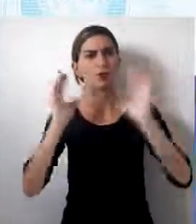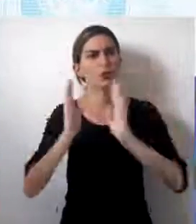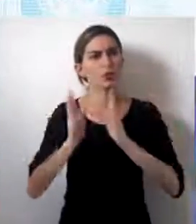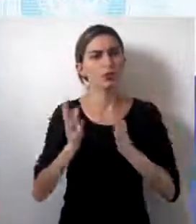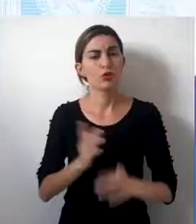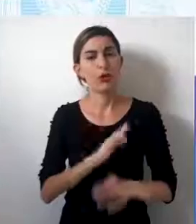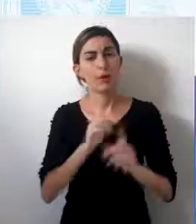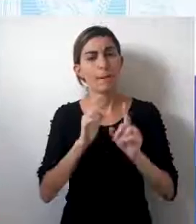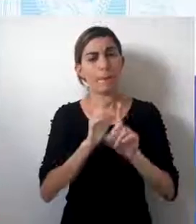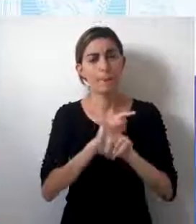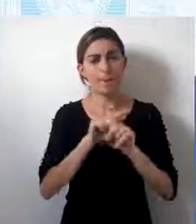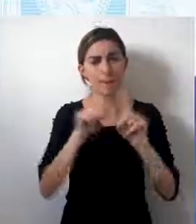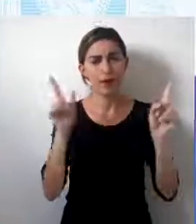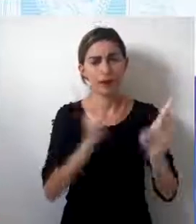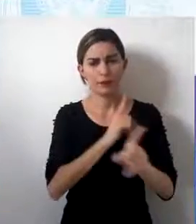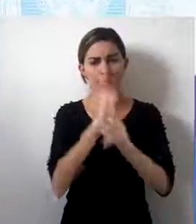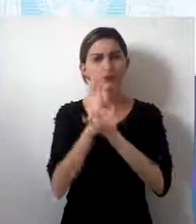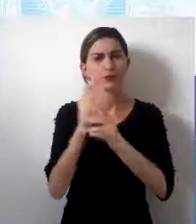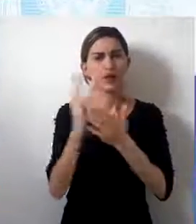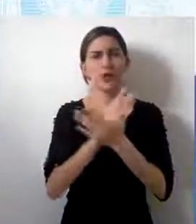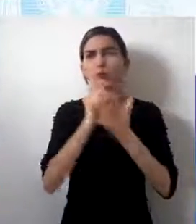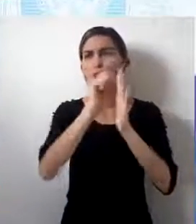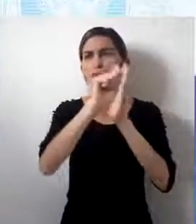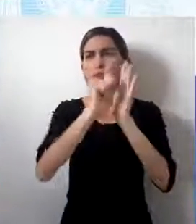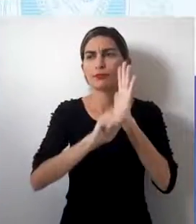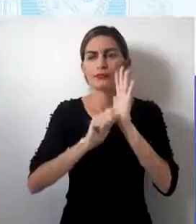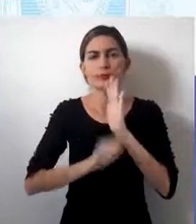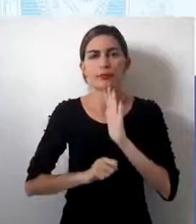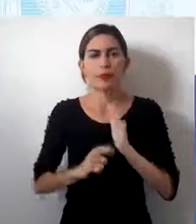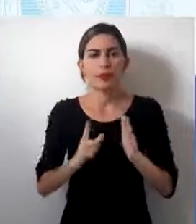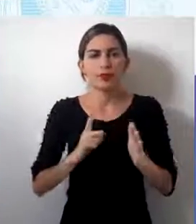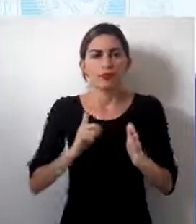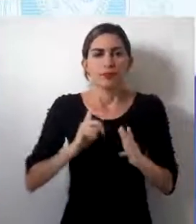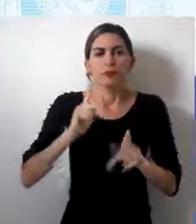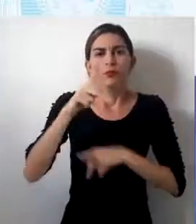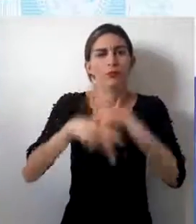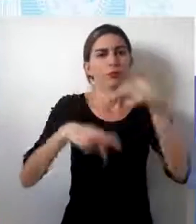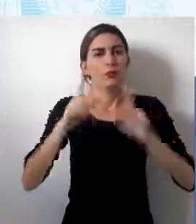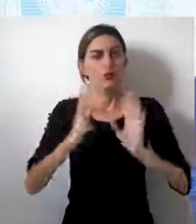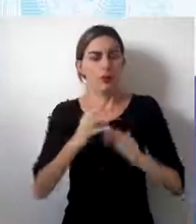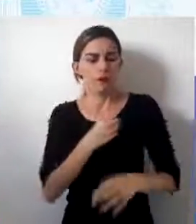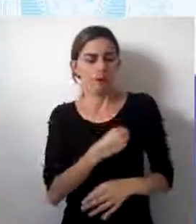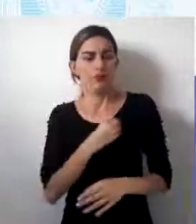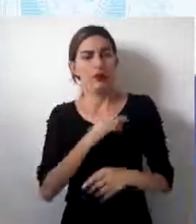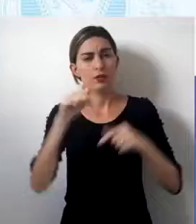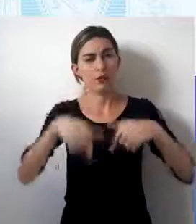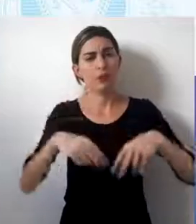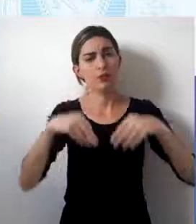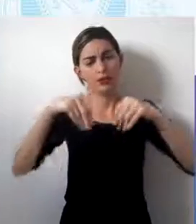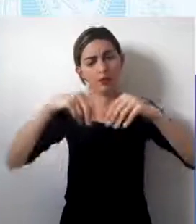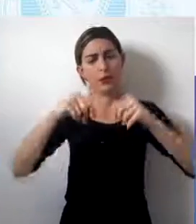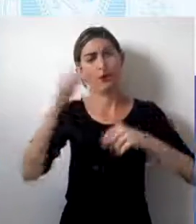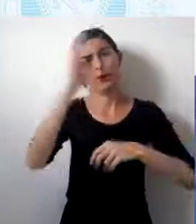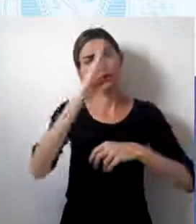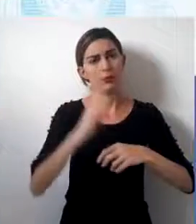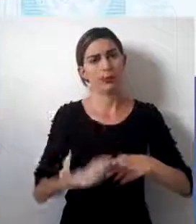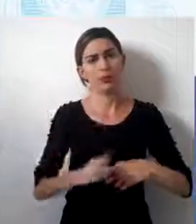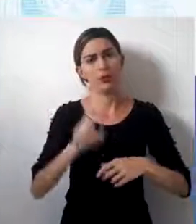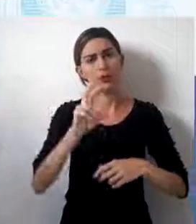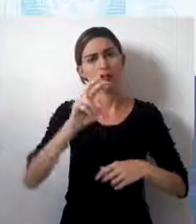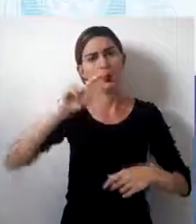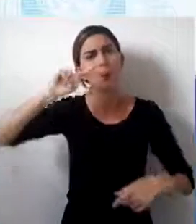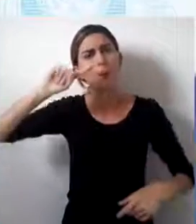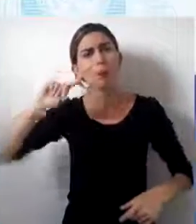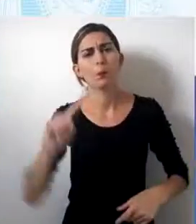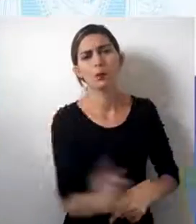momento do descobrimento, alguns historiadores acreditam que existia uma população já presente aqui nas terras brasileiras. Cerca de